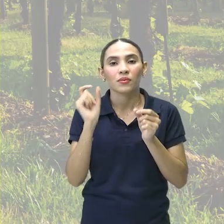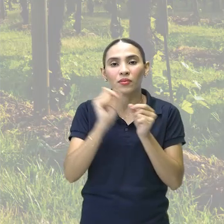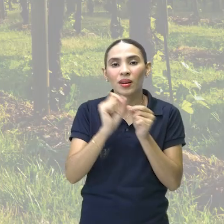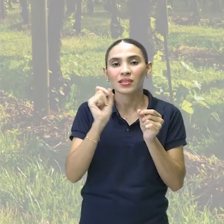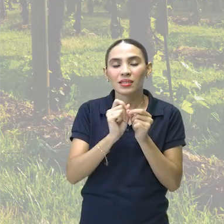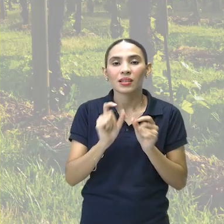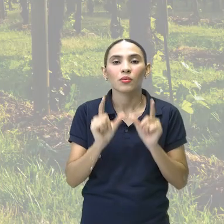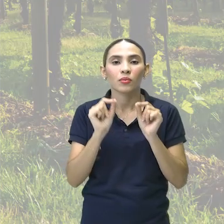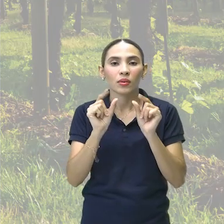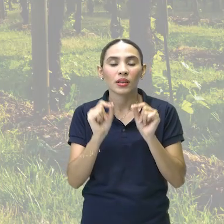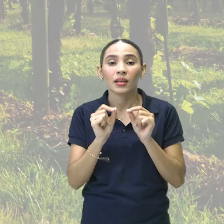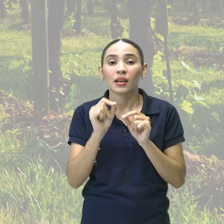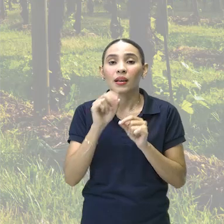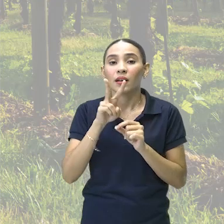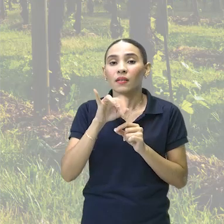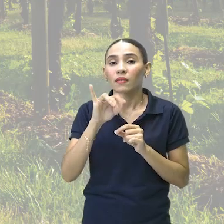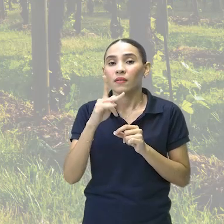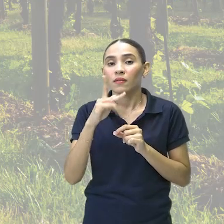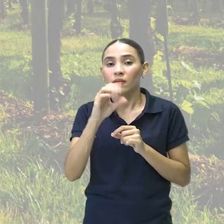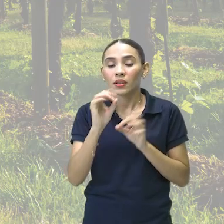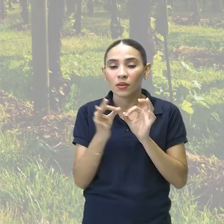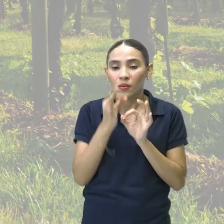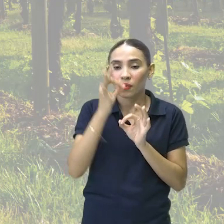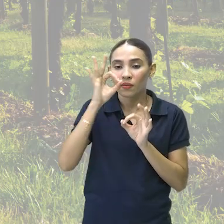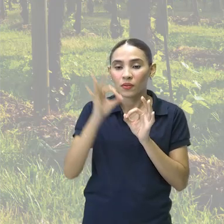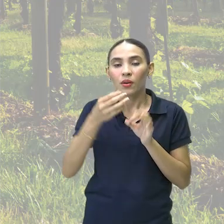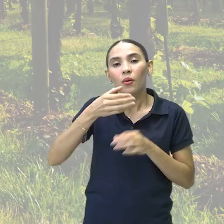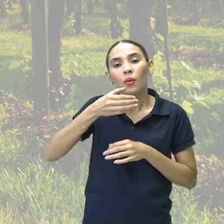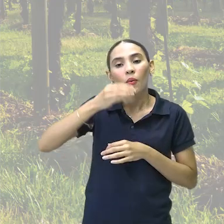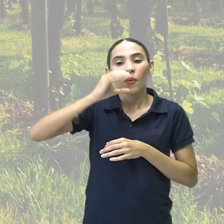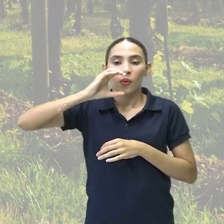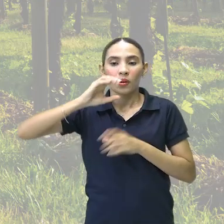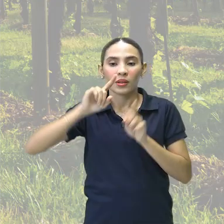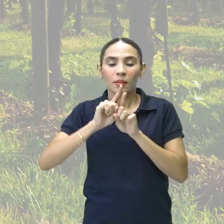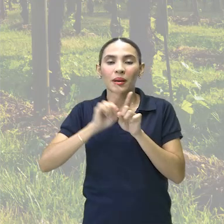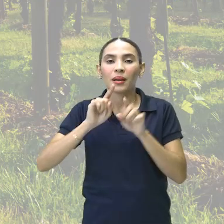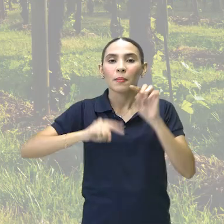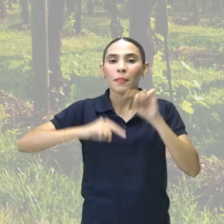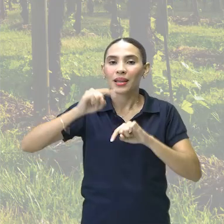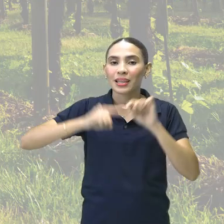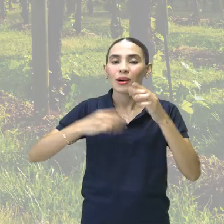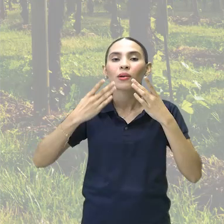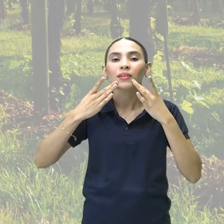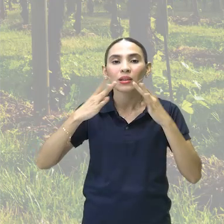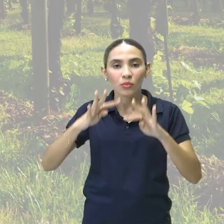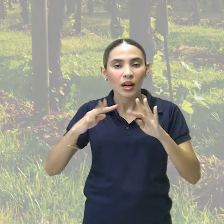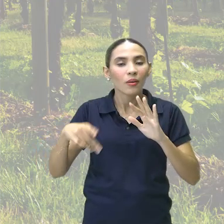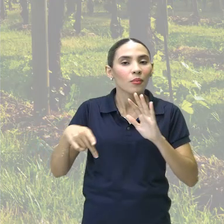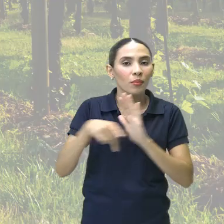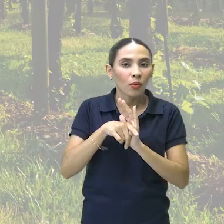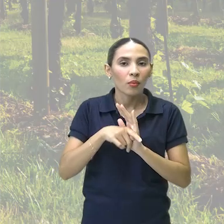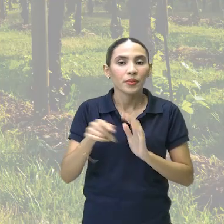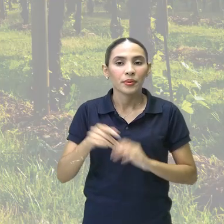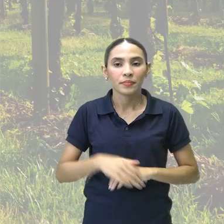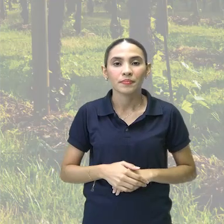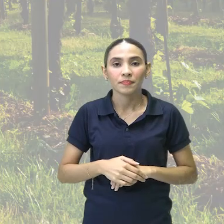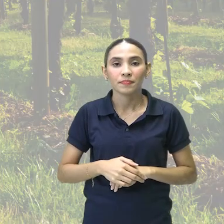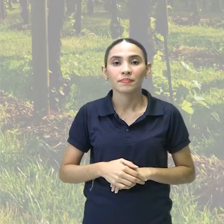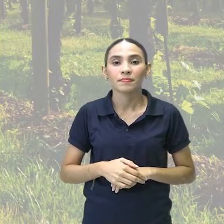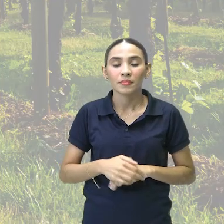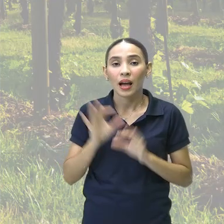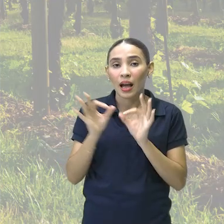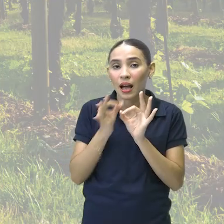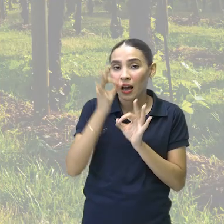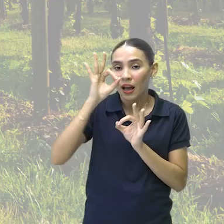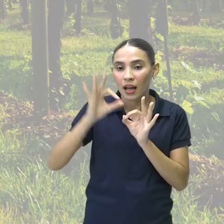fabricação do vinho, né, da produção de vinho, a partir do produto natural, né, desse recurso natural, que é